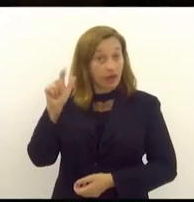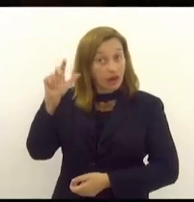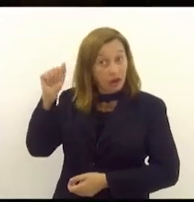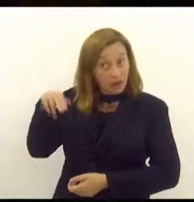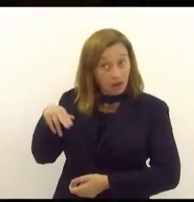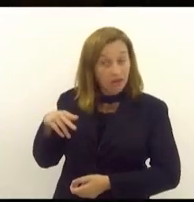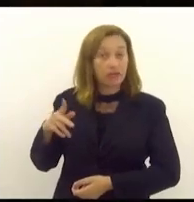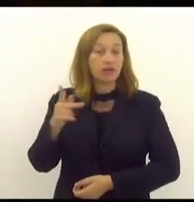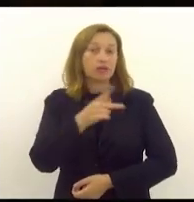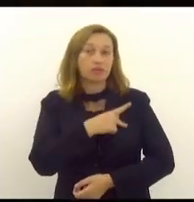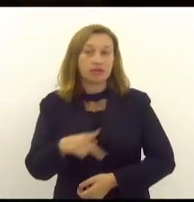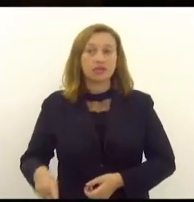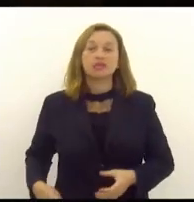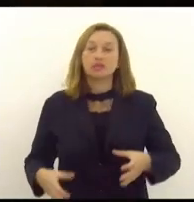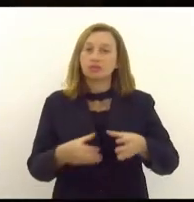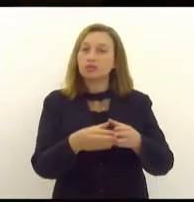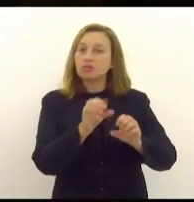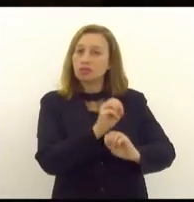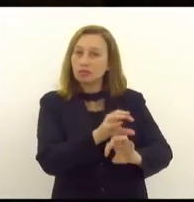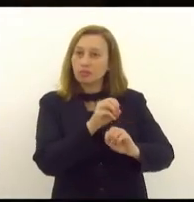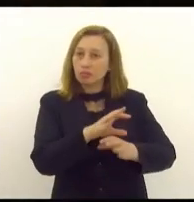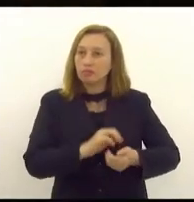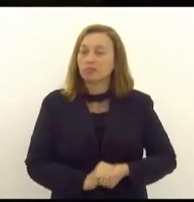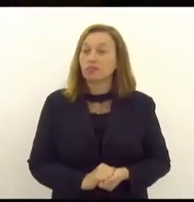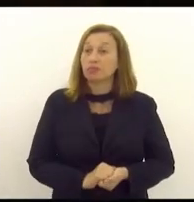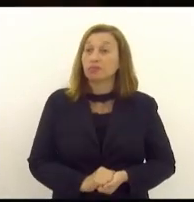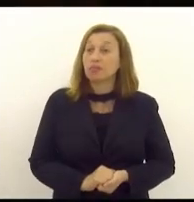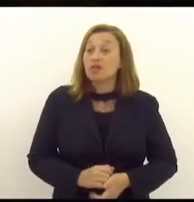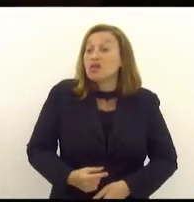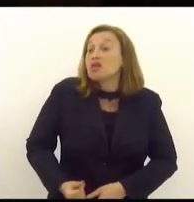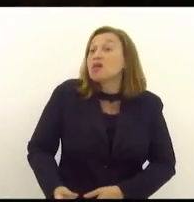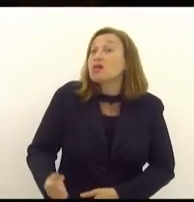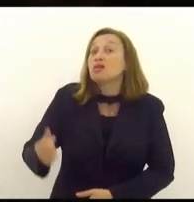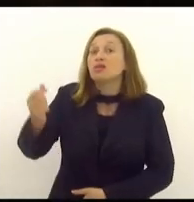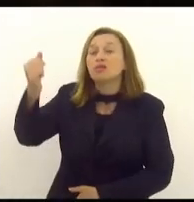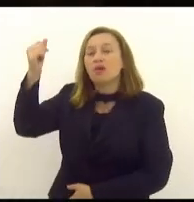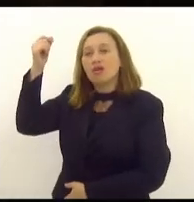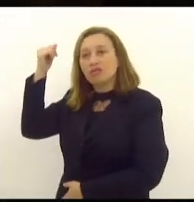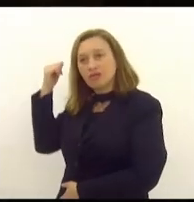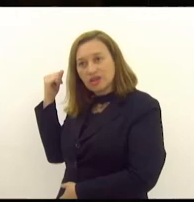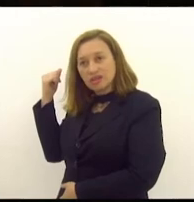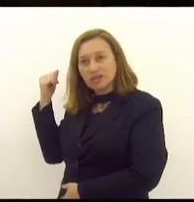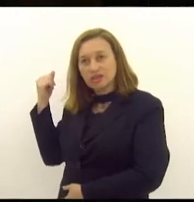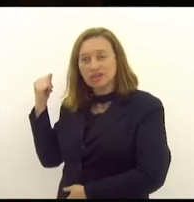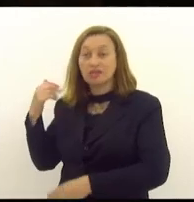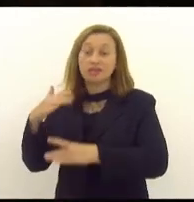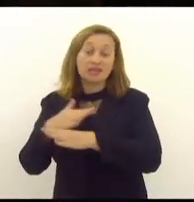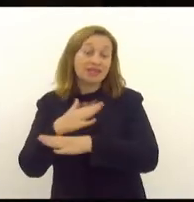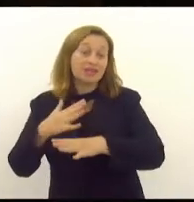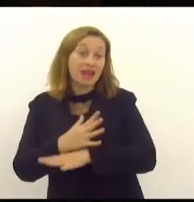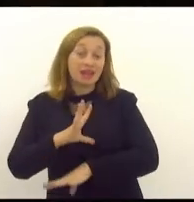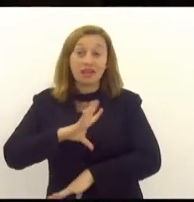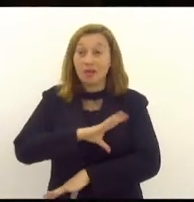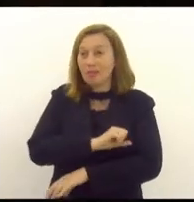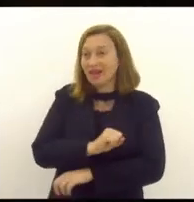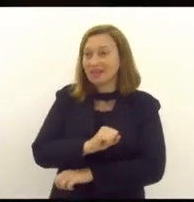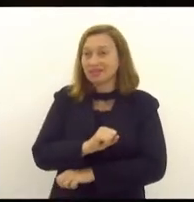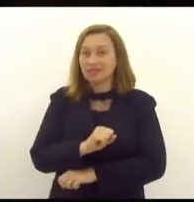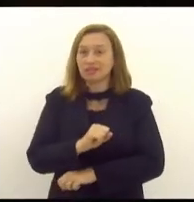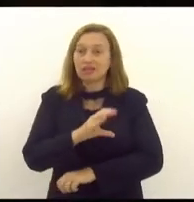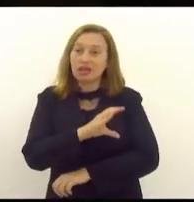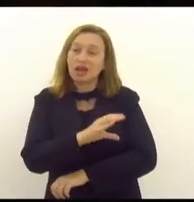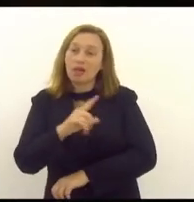presidente da Comissão de educação Era Uma Vez na adorável estudar de amada de Cabo Frio